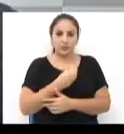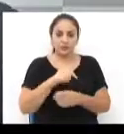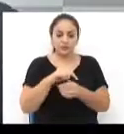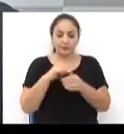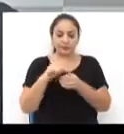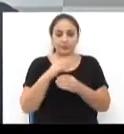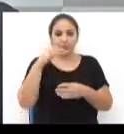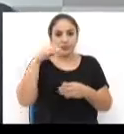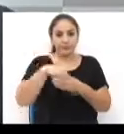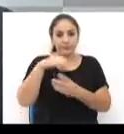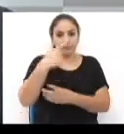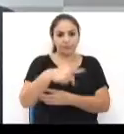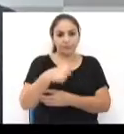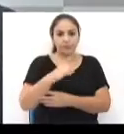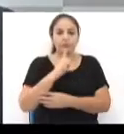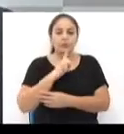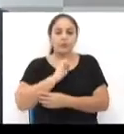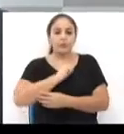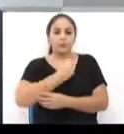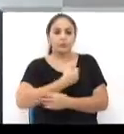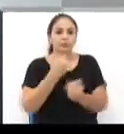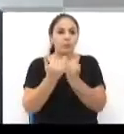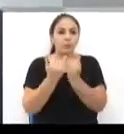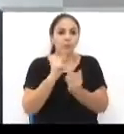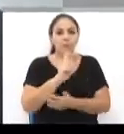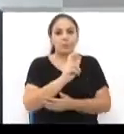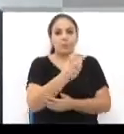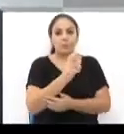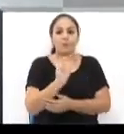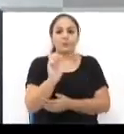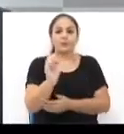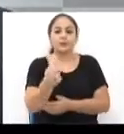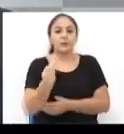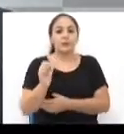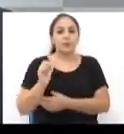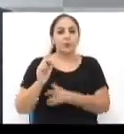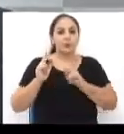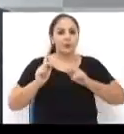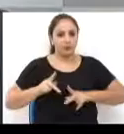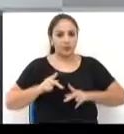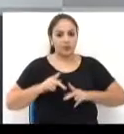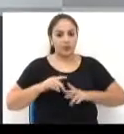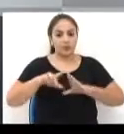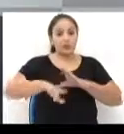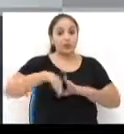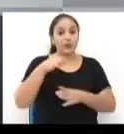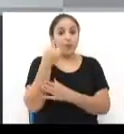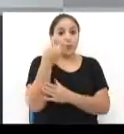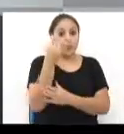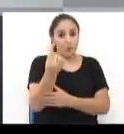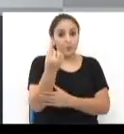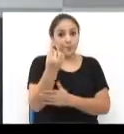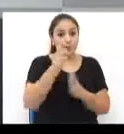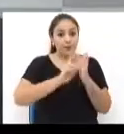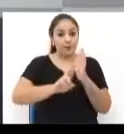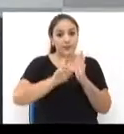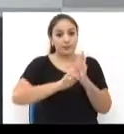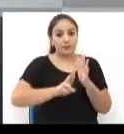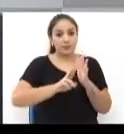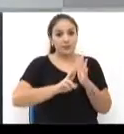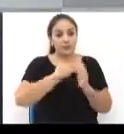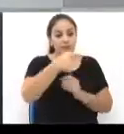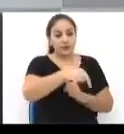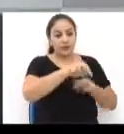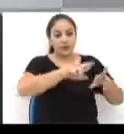desses distritos, o número, por exemplo, 5 mil ou 6 mil eleitores, escolheria um candidato para ser o representante daquele